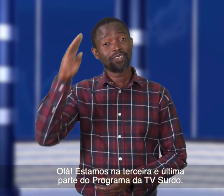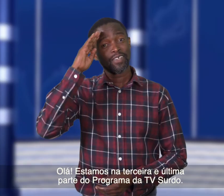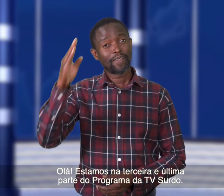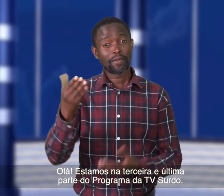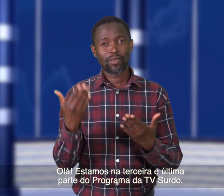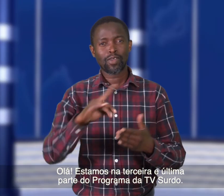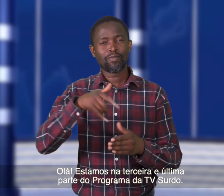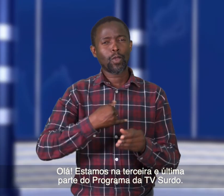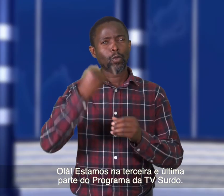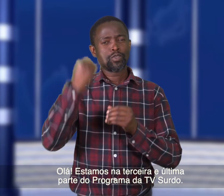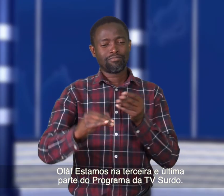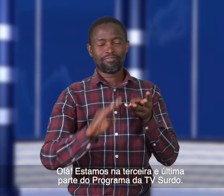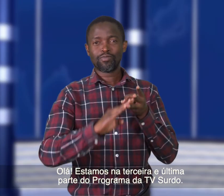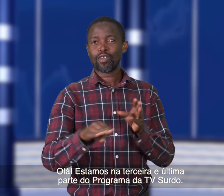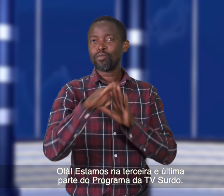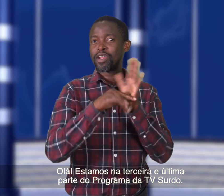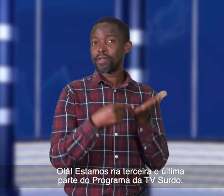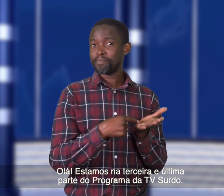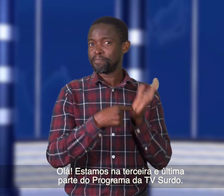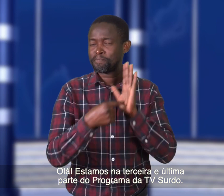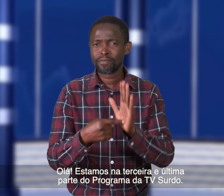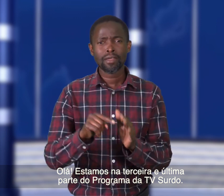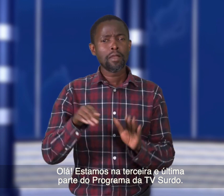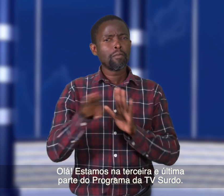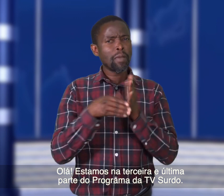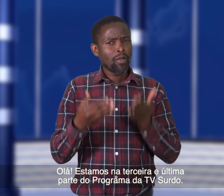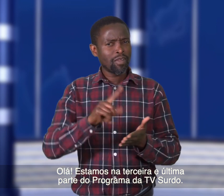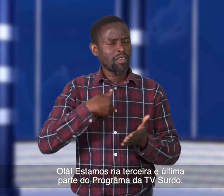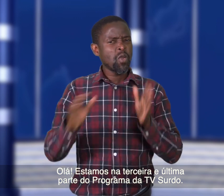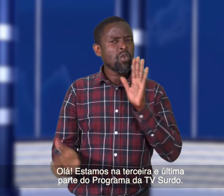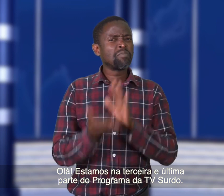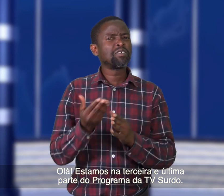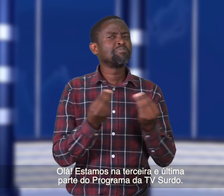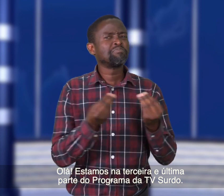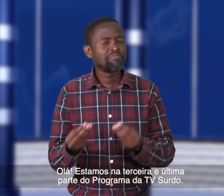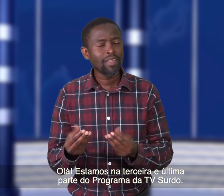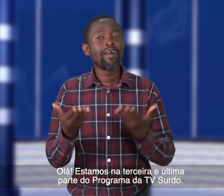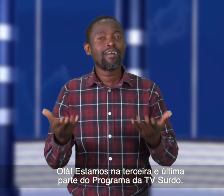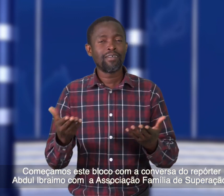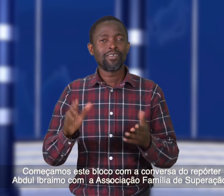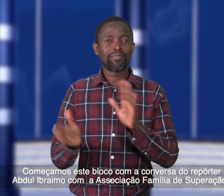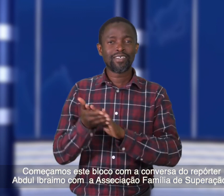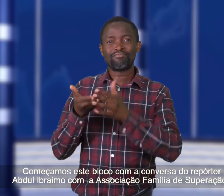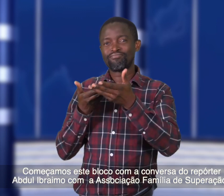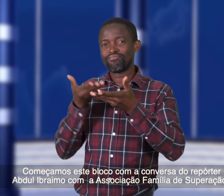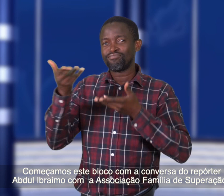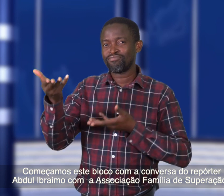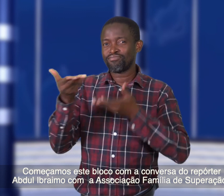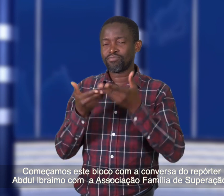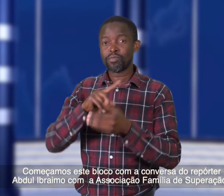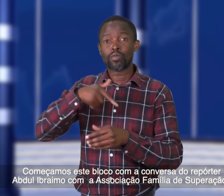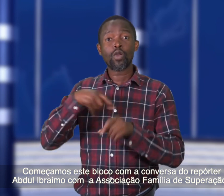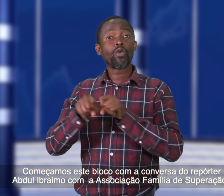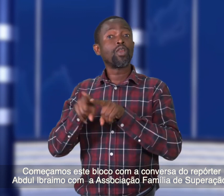Olá! Estamos na terceira e última parte do programa da TV Surdo. Começamos este